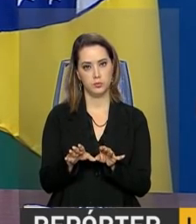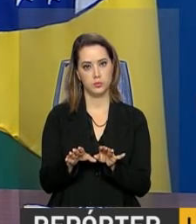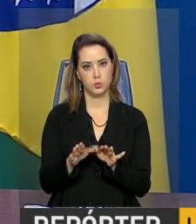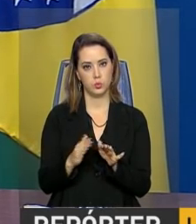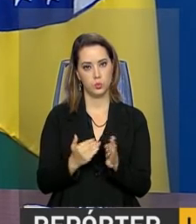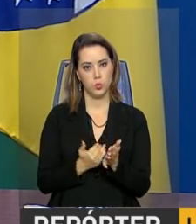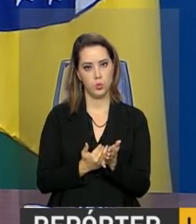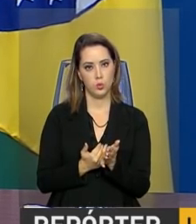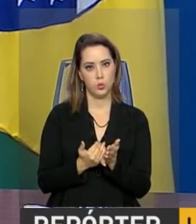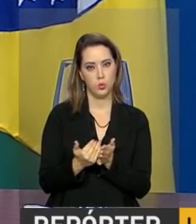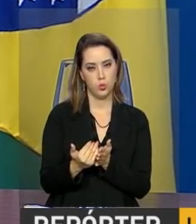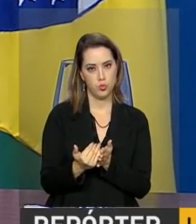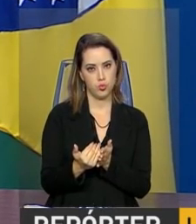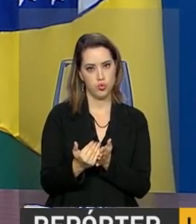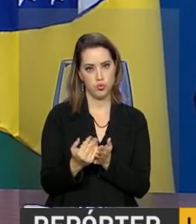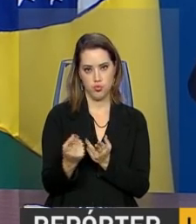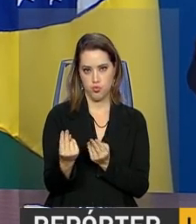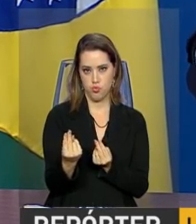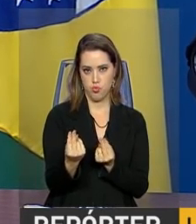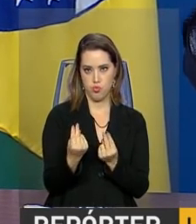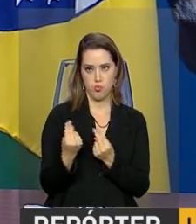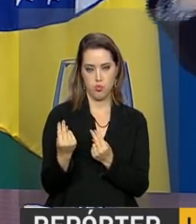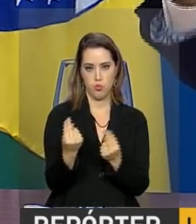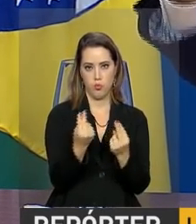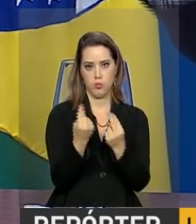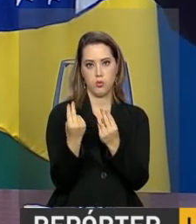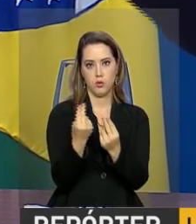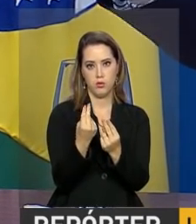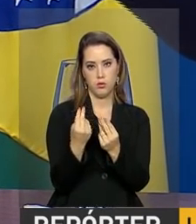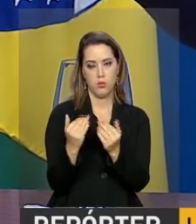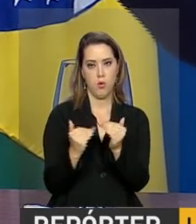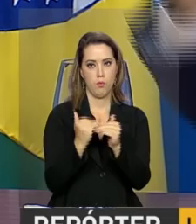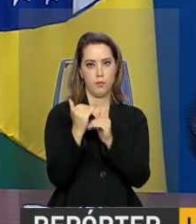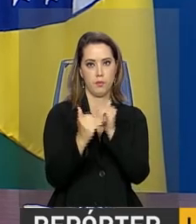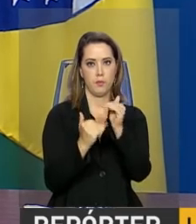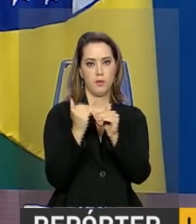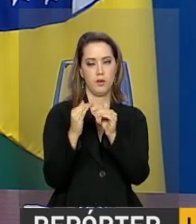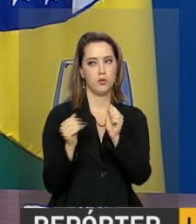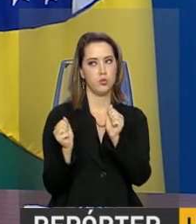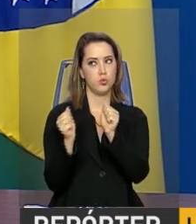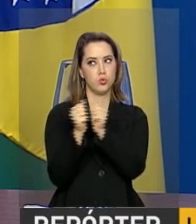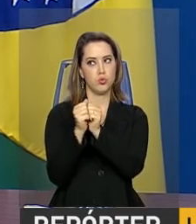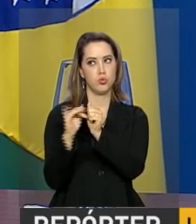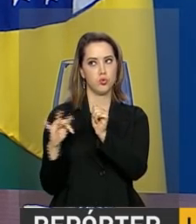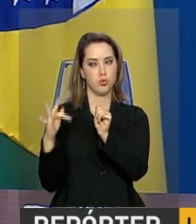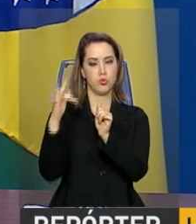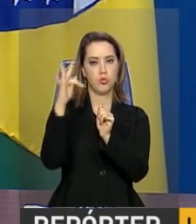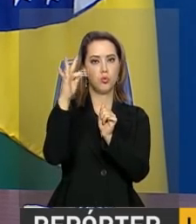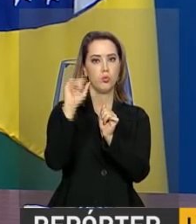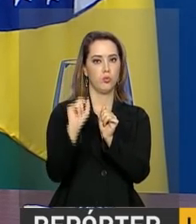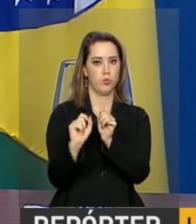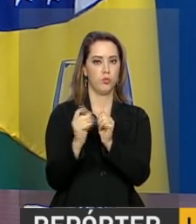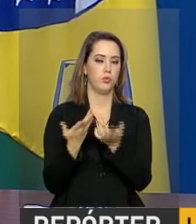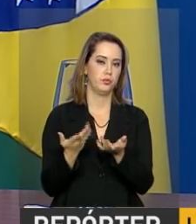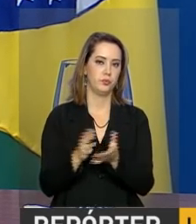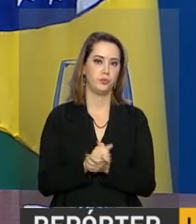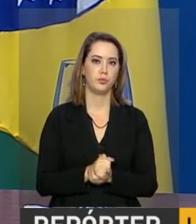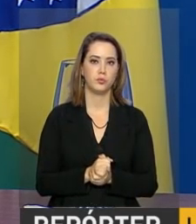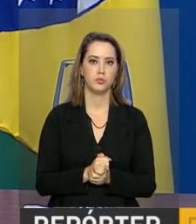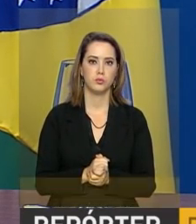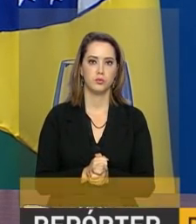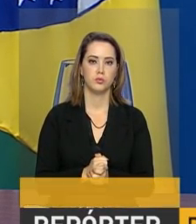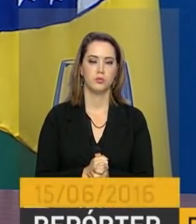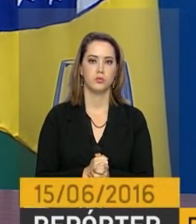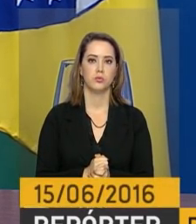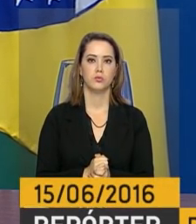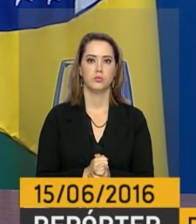mantendo os seus valores reais, crescendo, portanto, juntamente com a inflação,